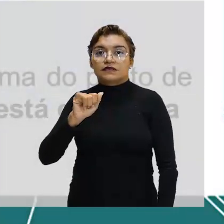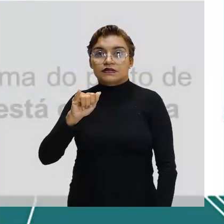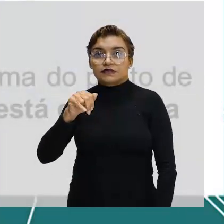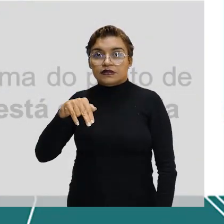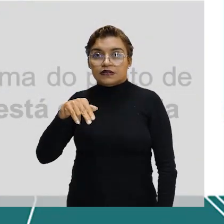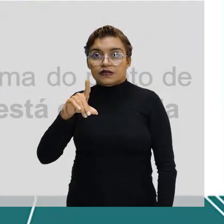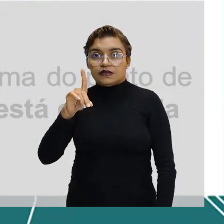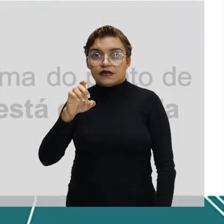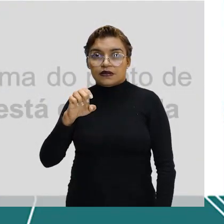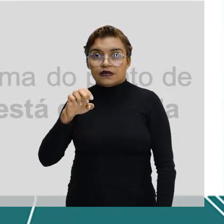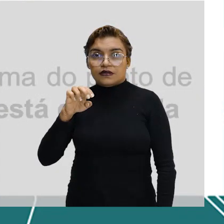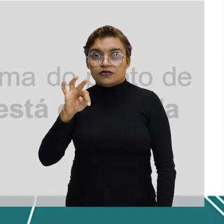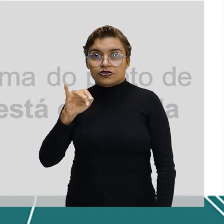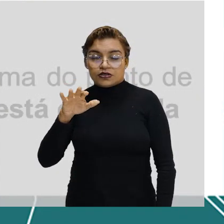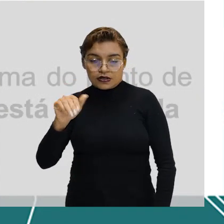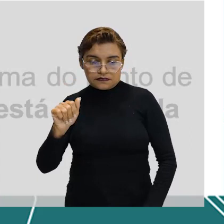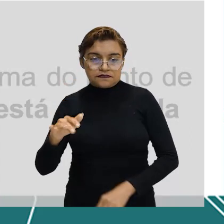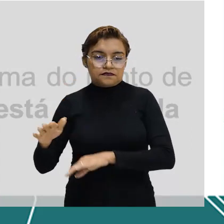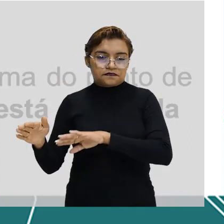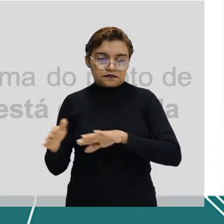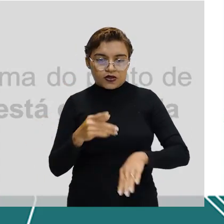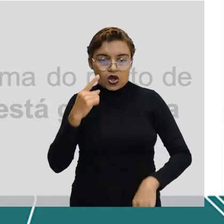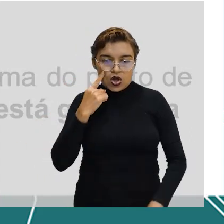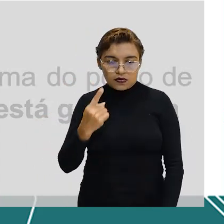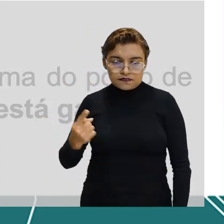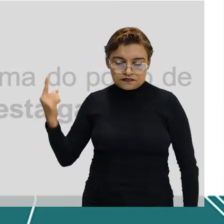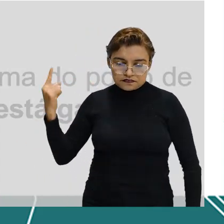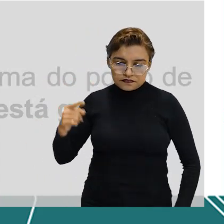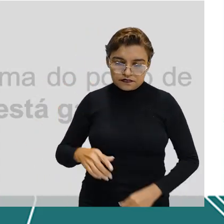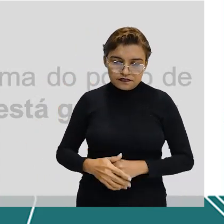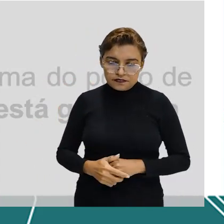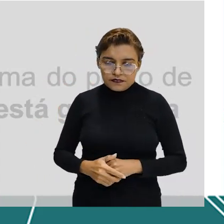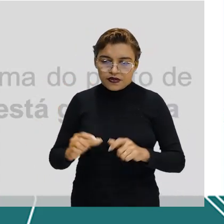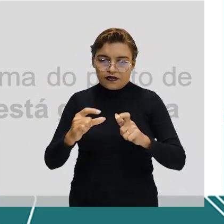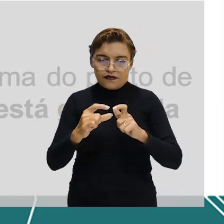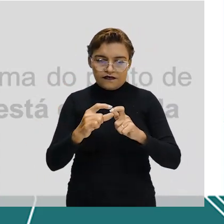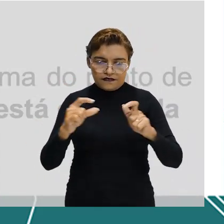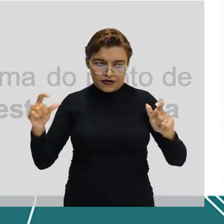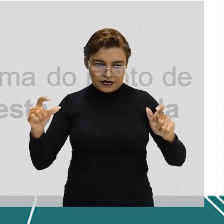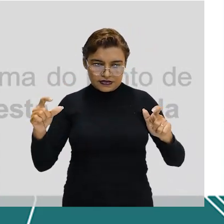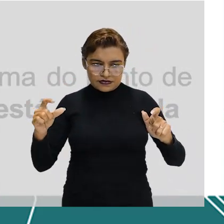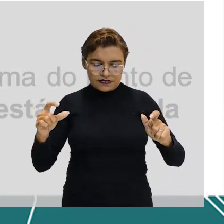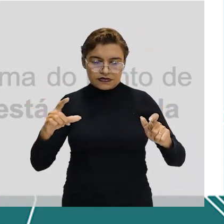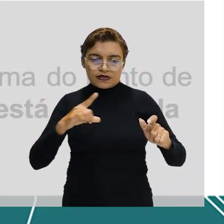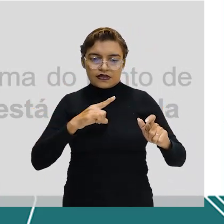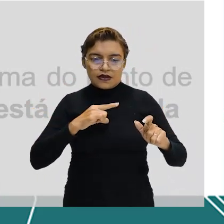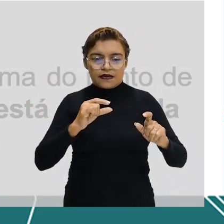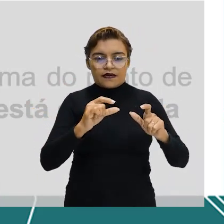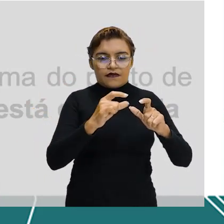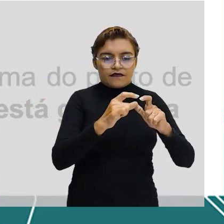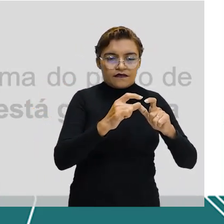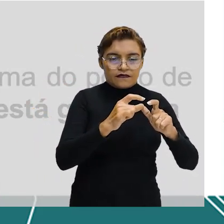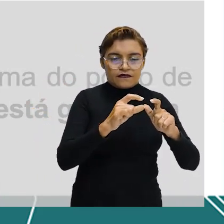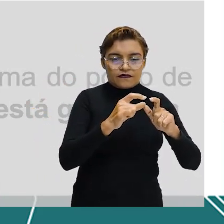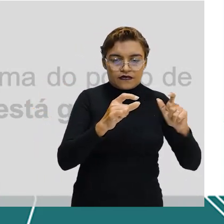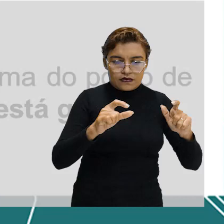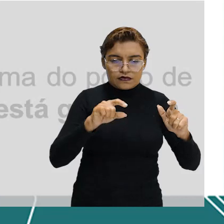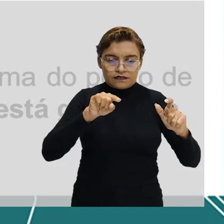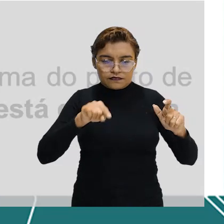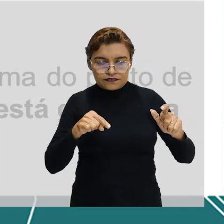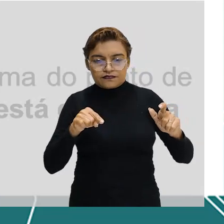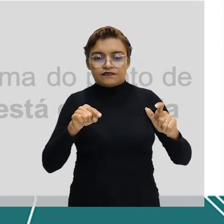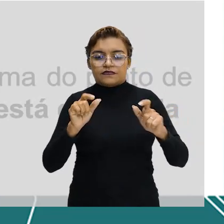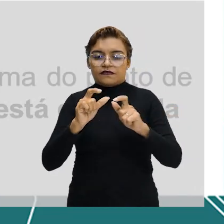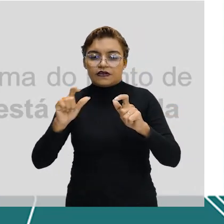só. Levantei do sofá, fui para a cozinha, peguei um copo e bebi água. Aqui esse texto,